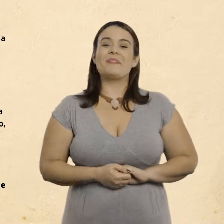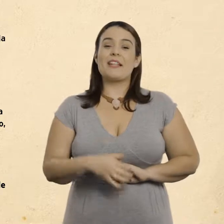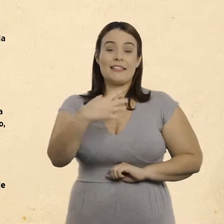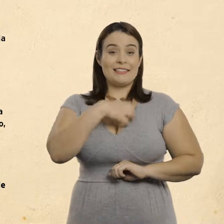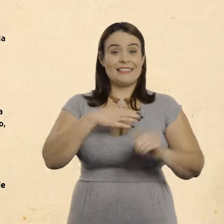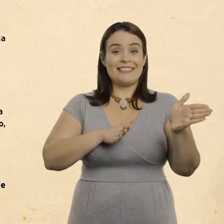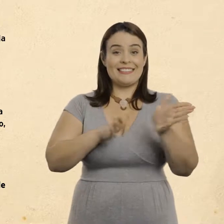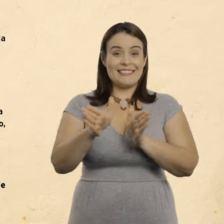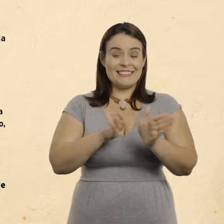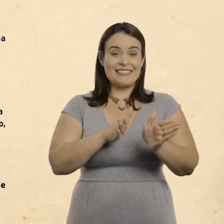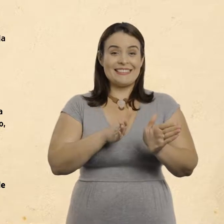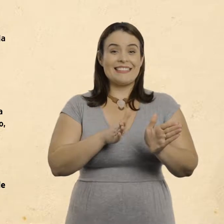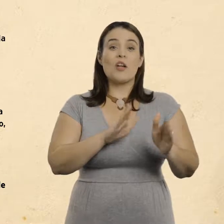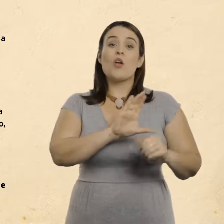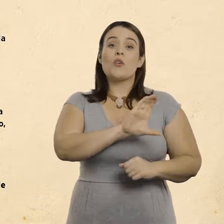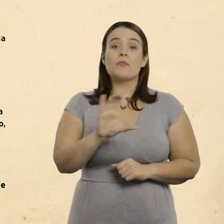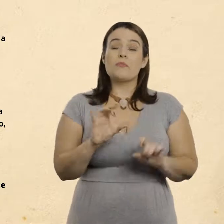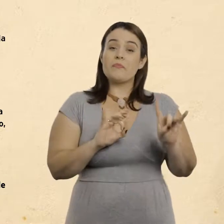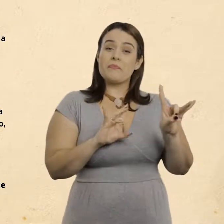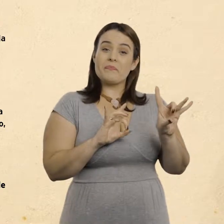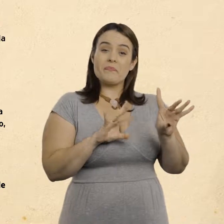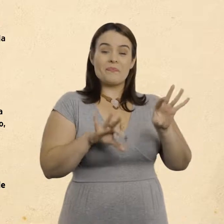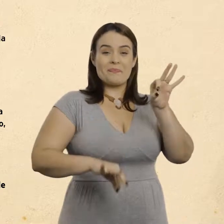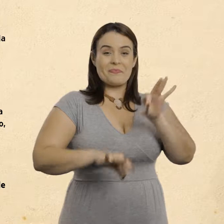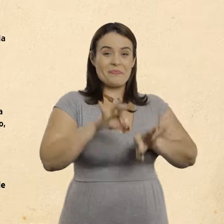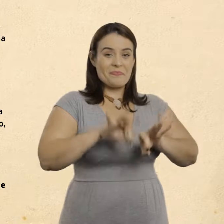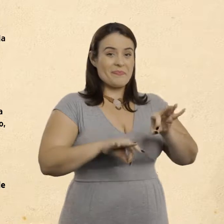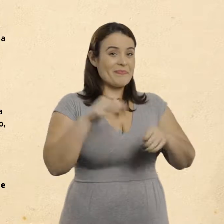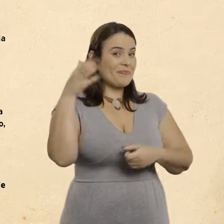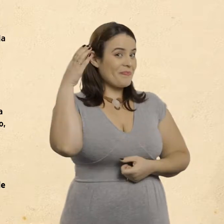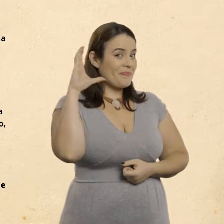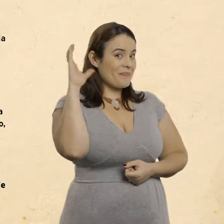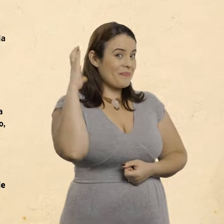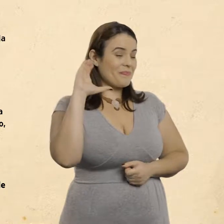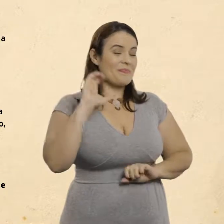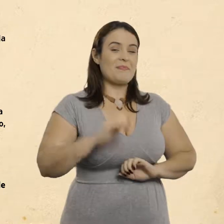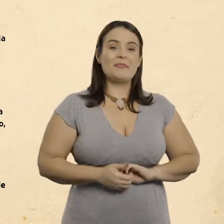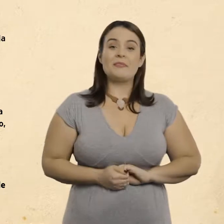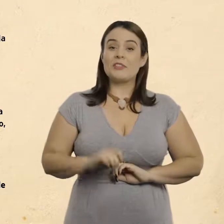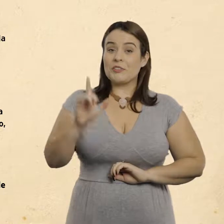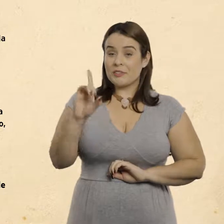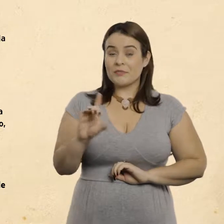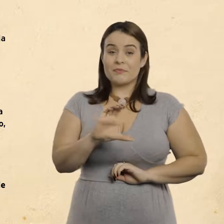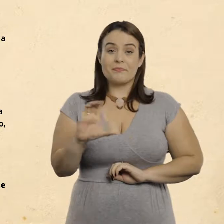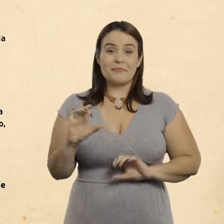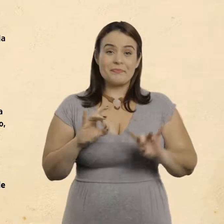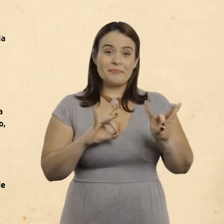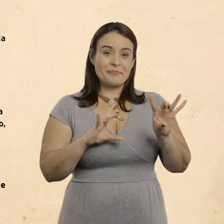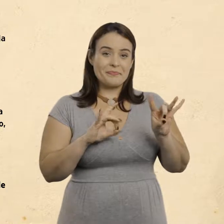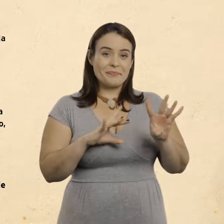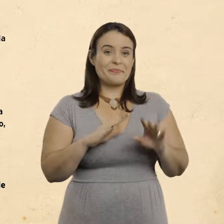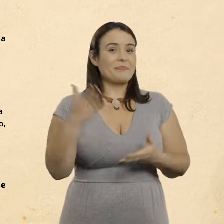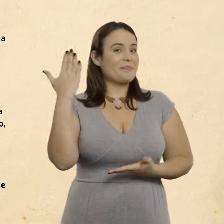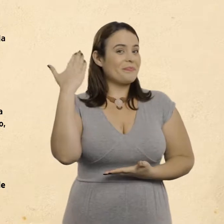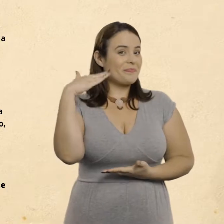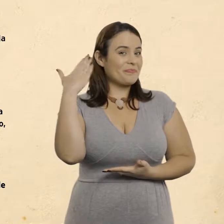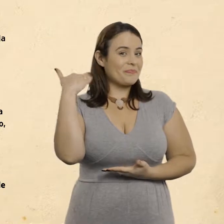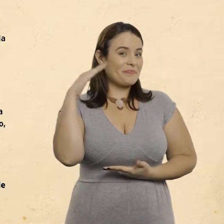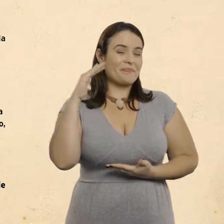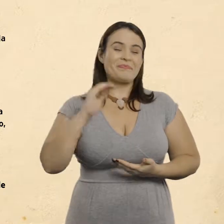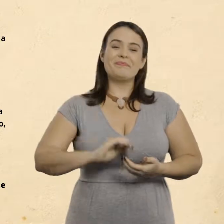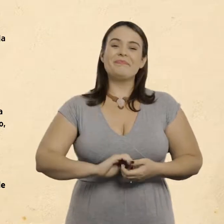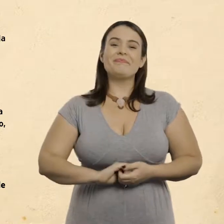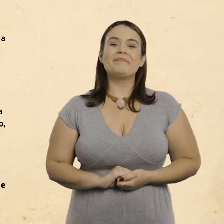diferenças. Versão acessível. Coordenação técnica do projeto, Carla Mausch. Direção e coordenação